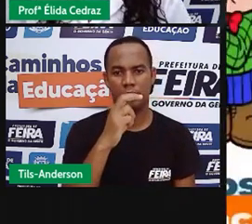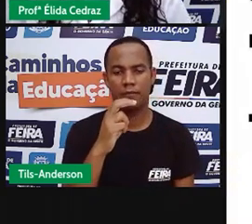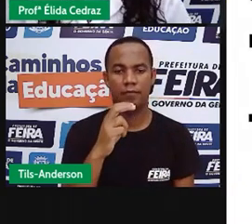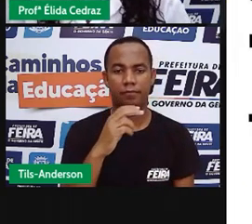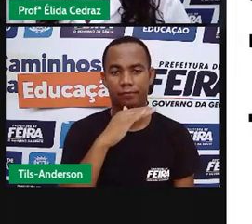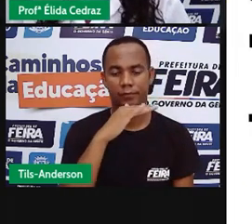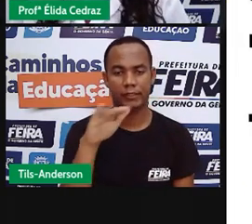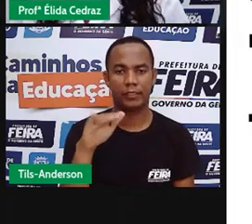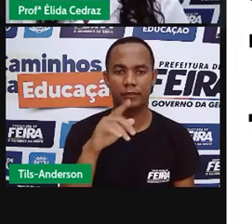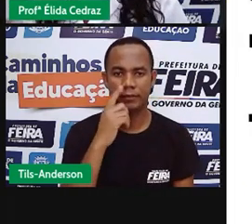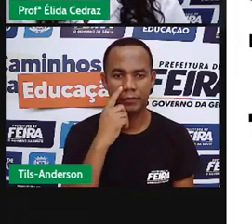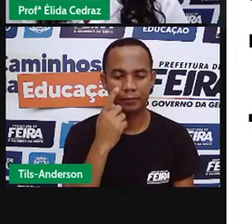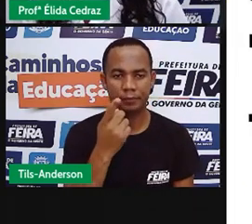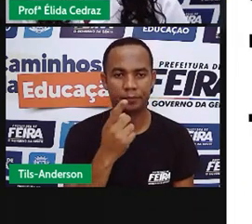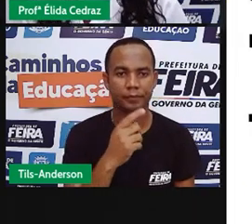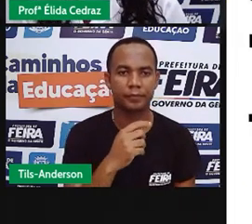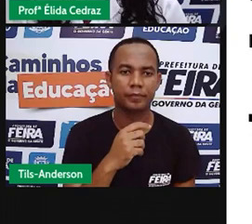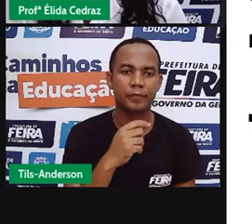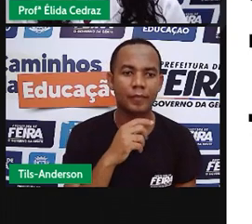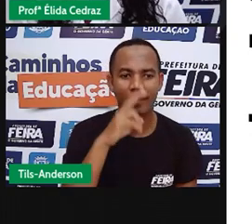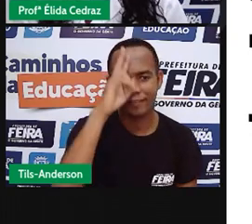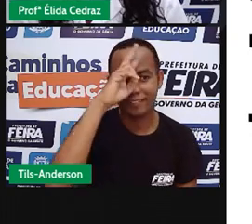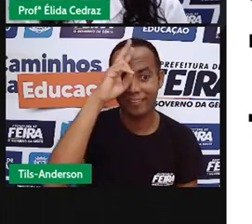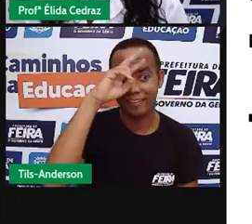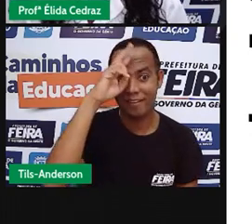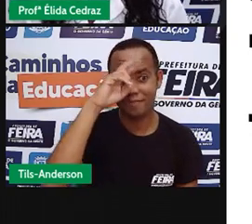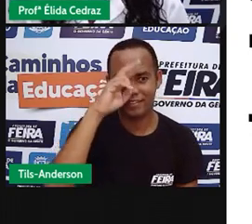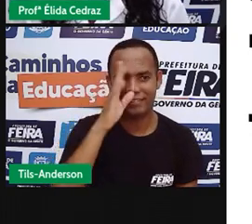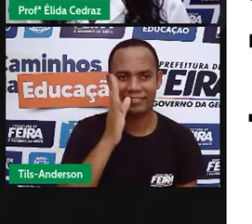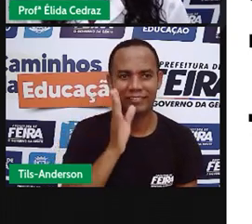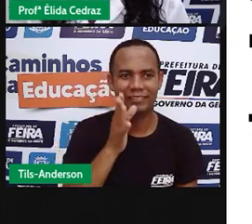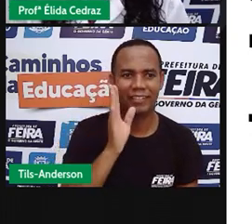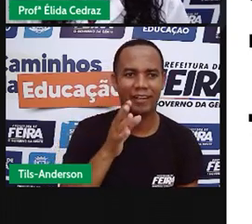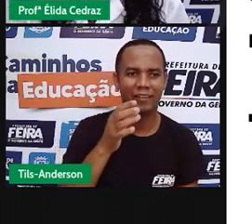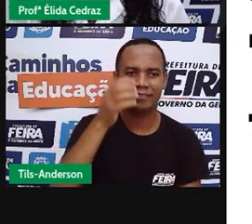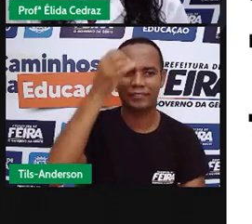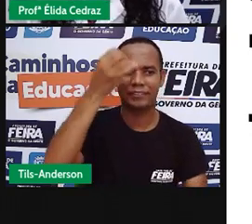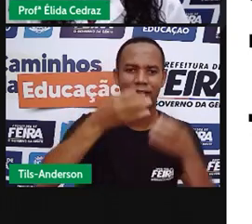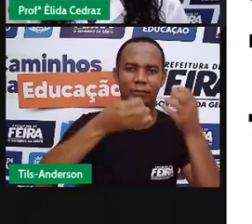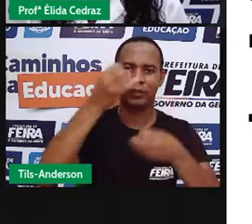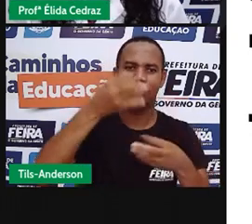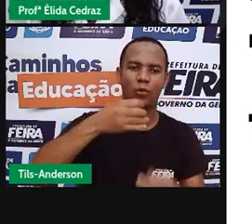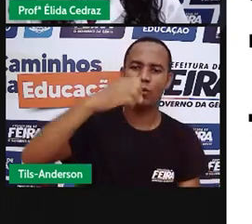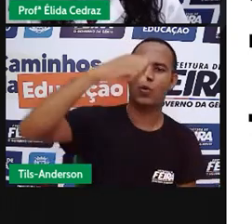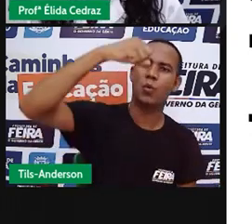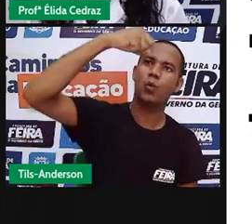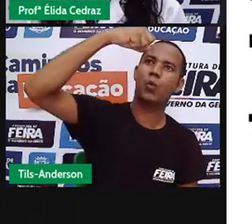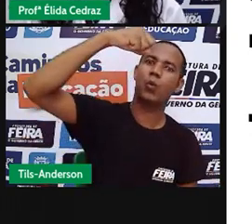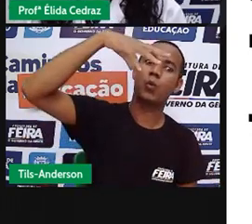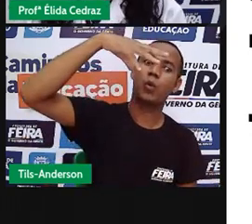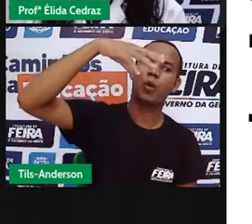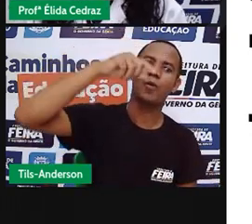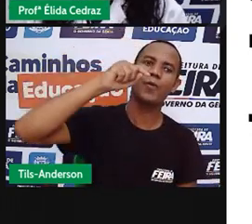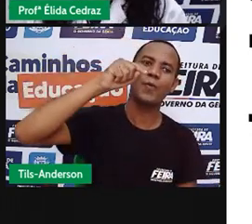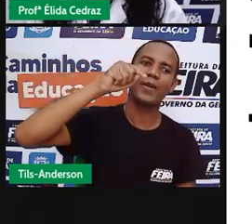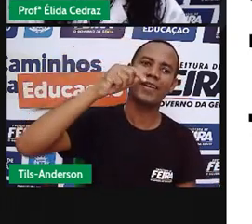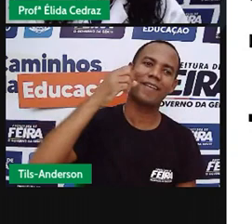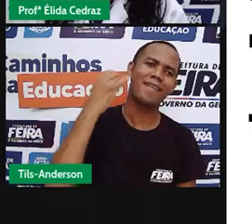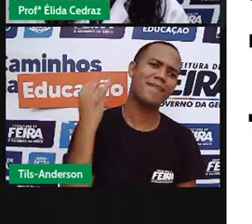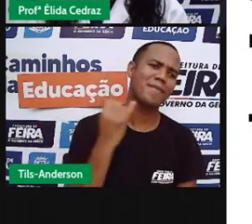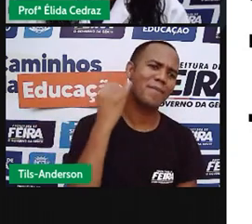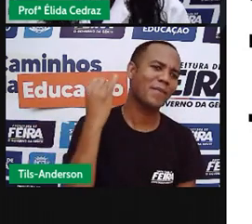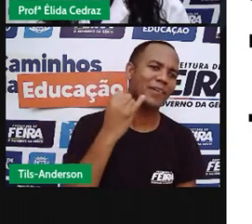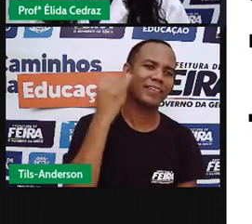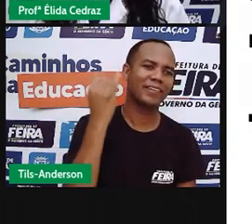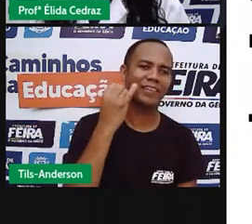Nós vimos em outra aula que o Sol ele é muito importante para